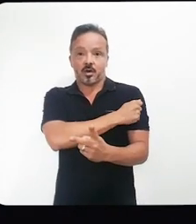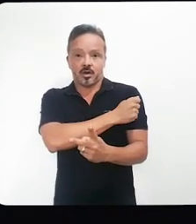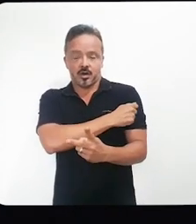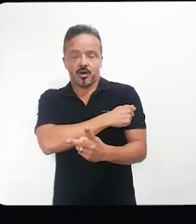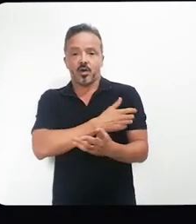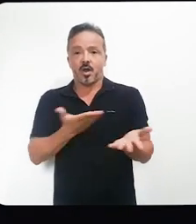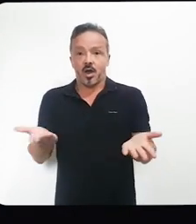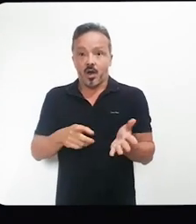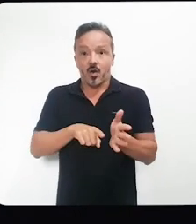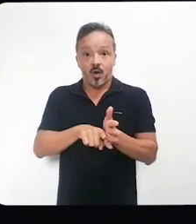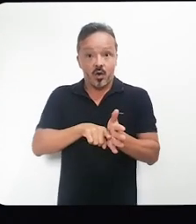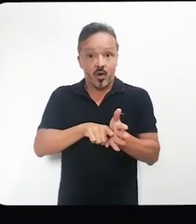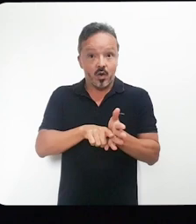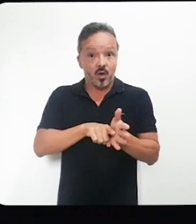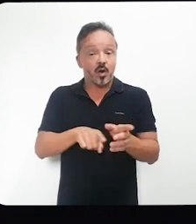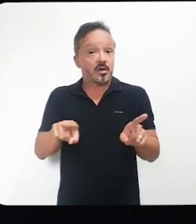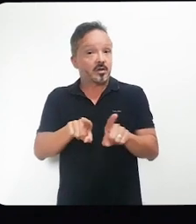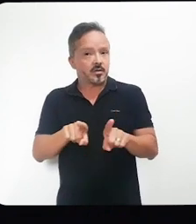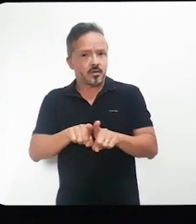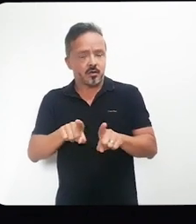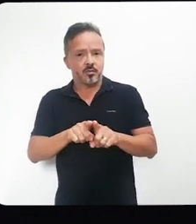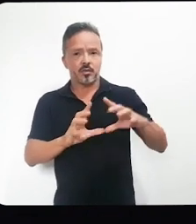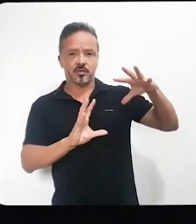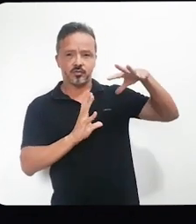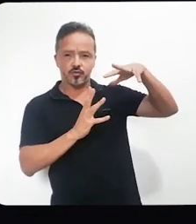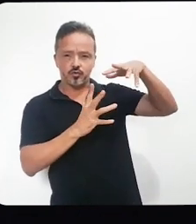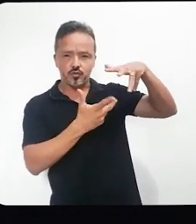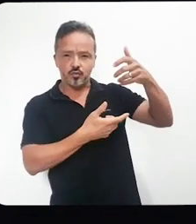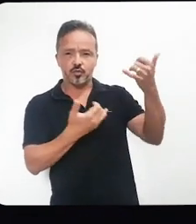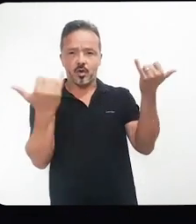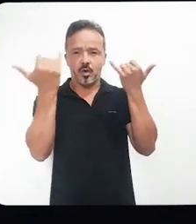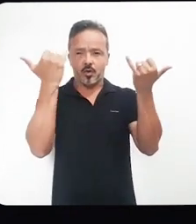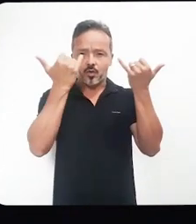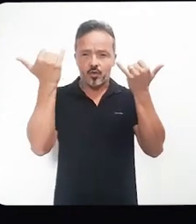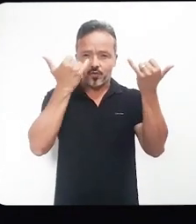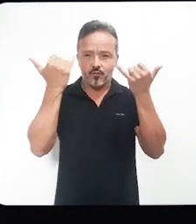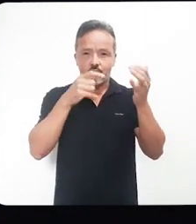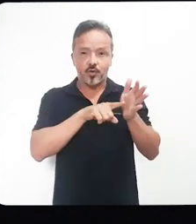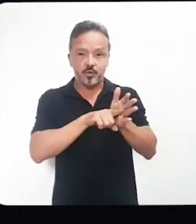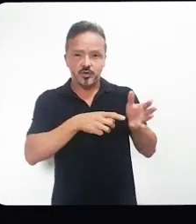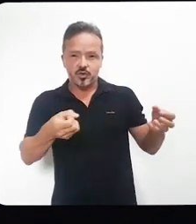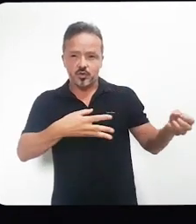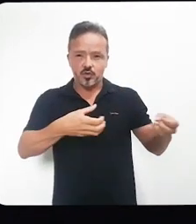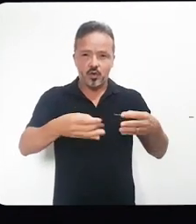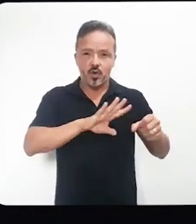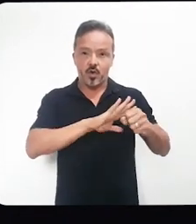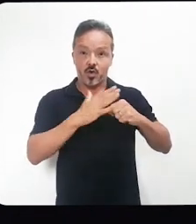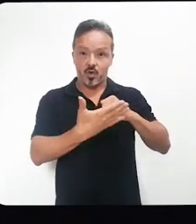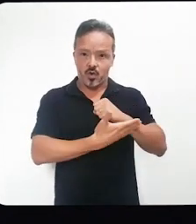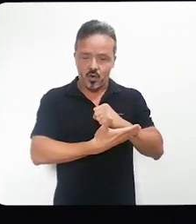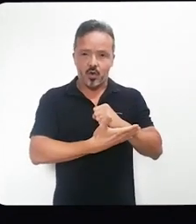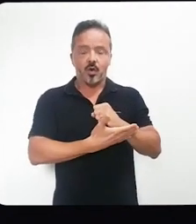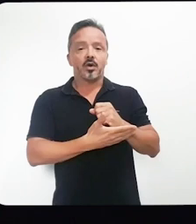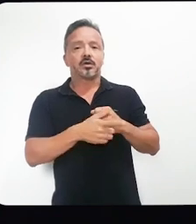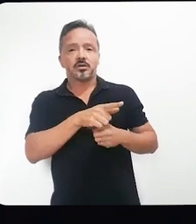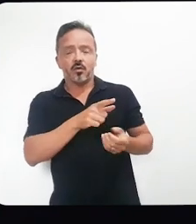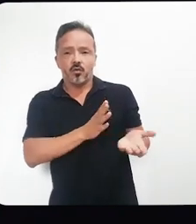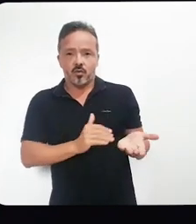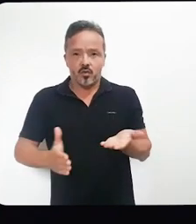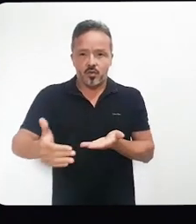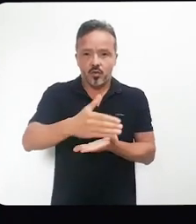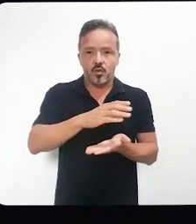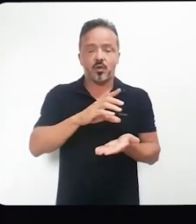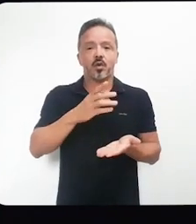alunos do curso de medicina da UFPR em Toledo estão reunindo informações científicas publicadas recentemente em todo o mundo